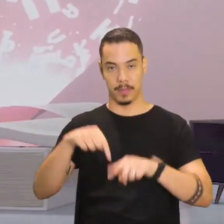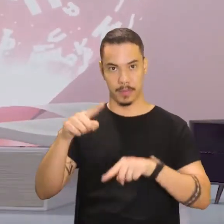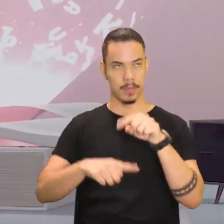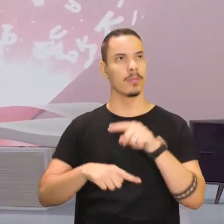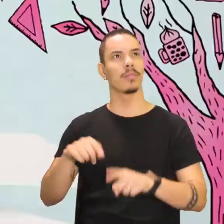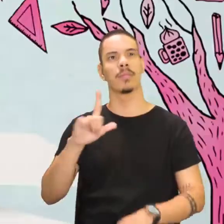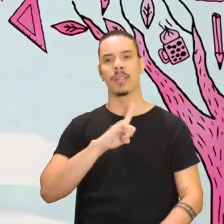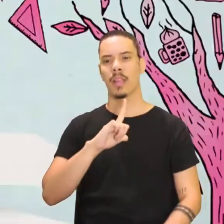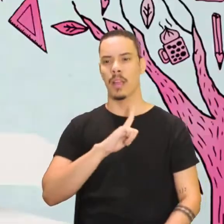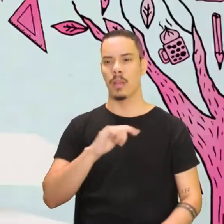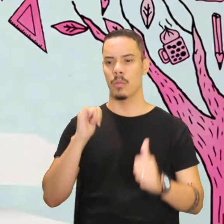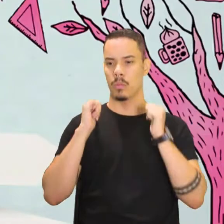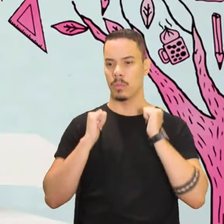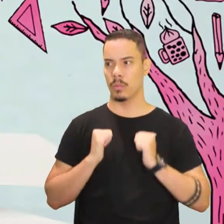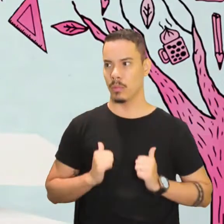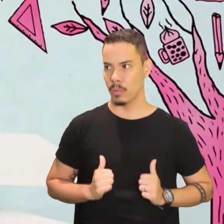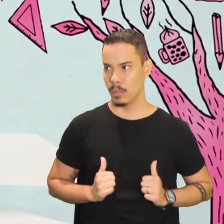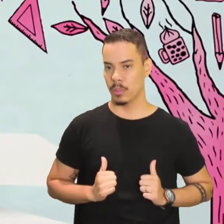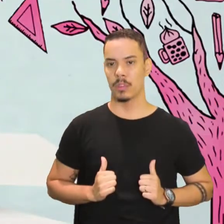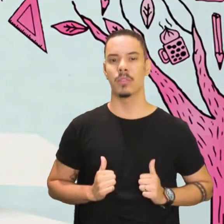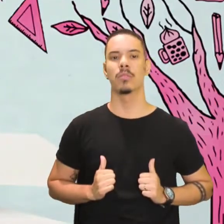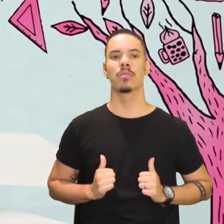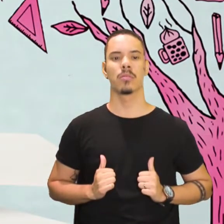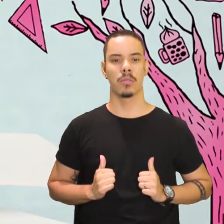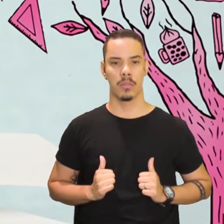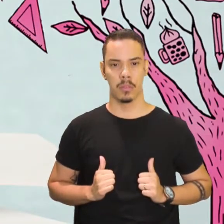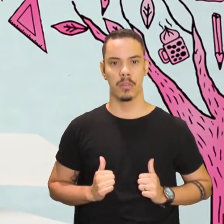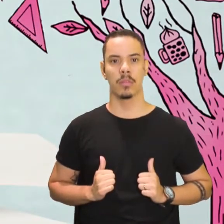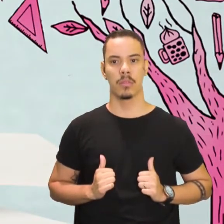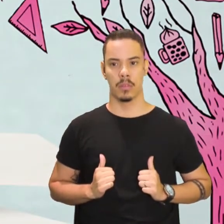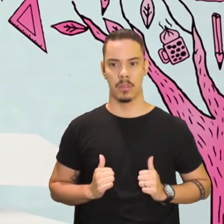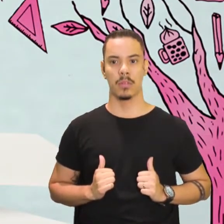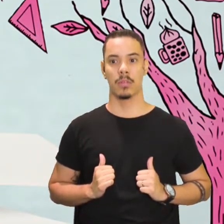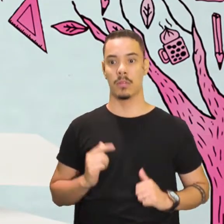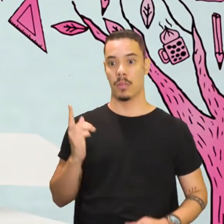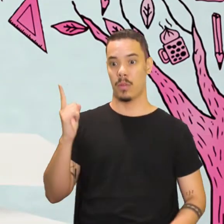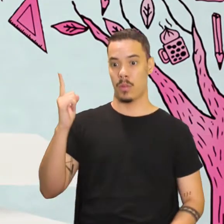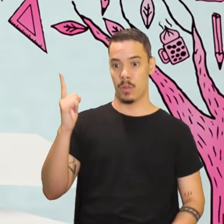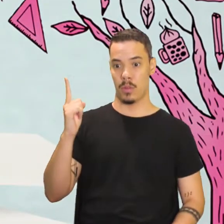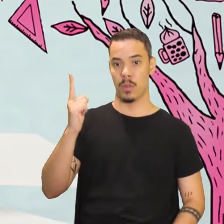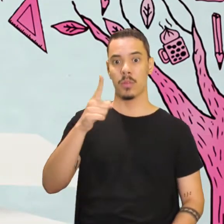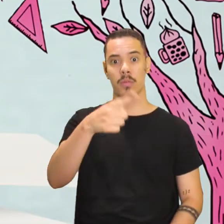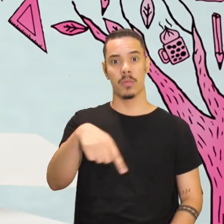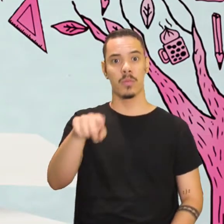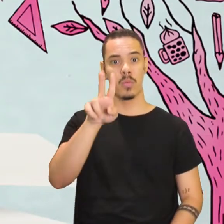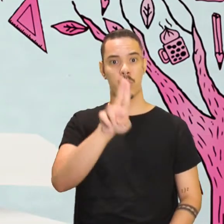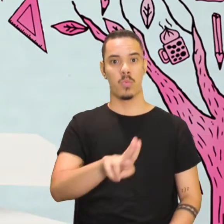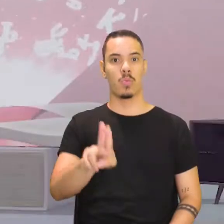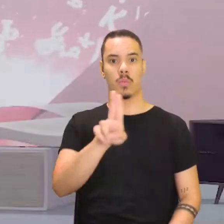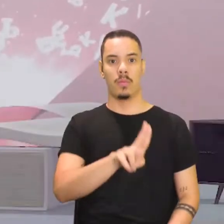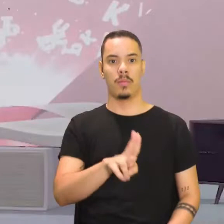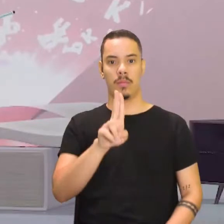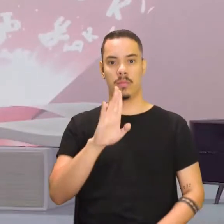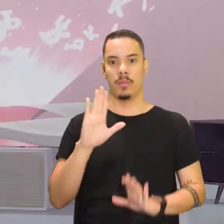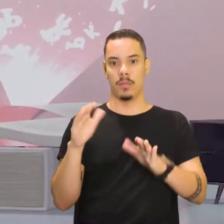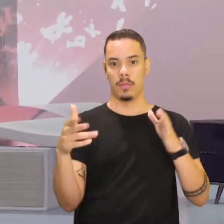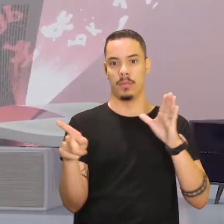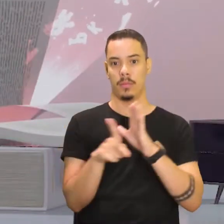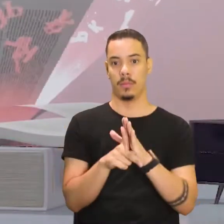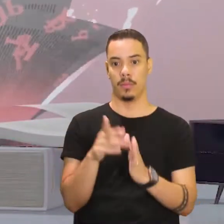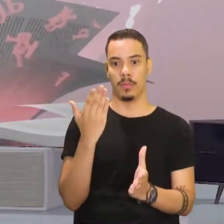tem mochila, vários recursos, né? Que você vai usar para a nossa árvore